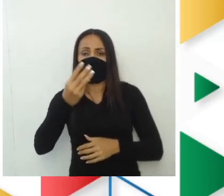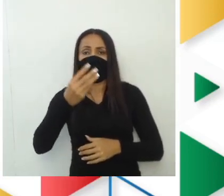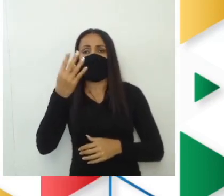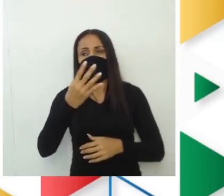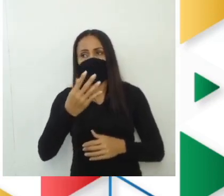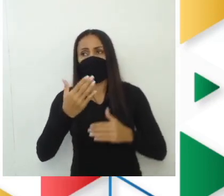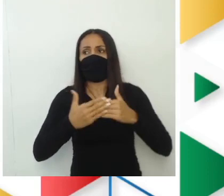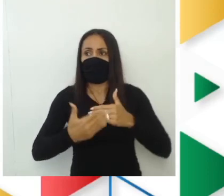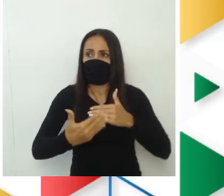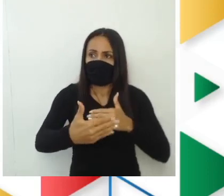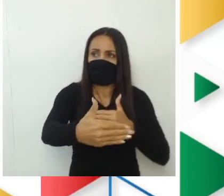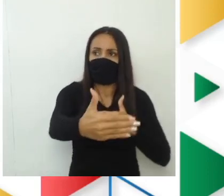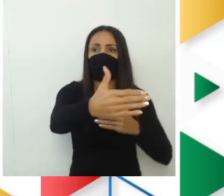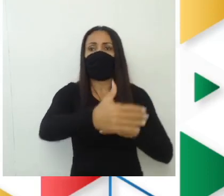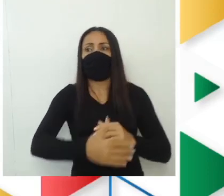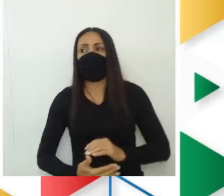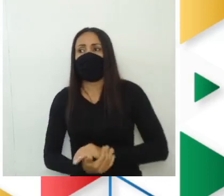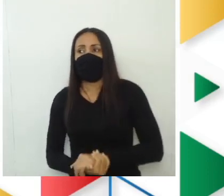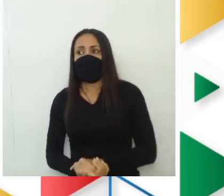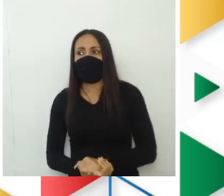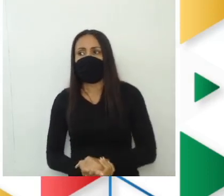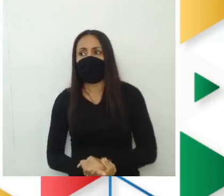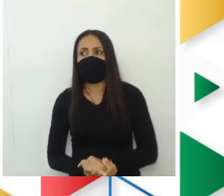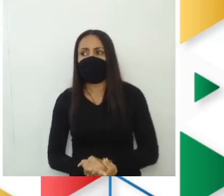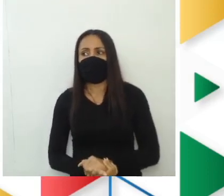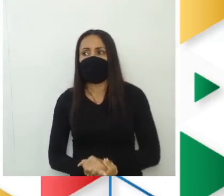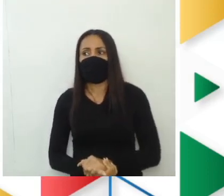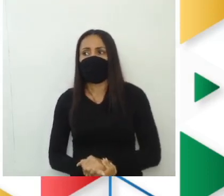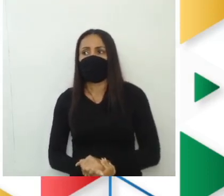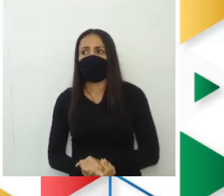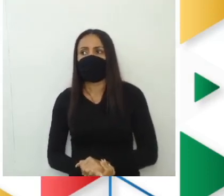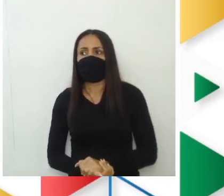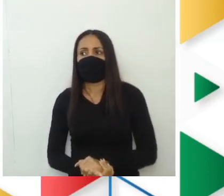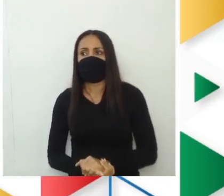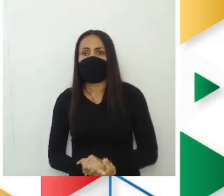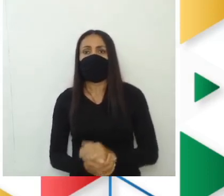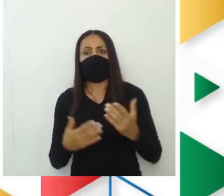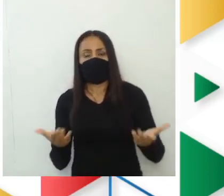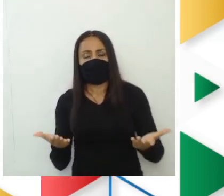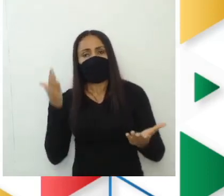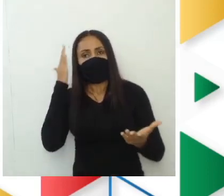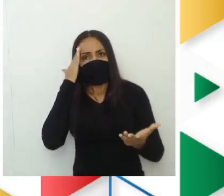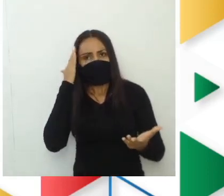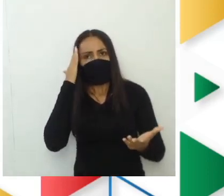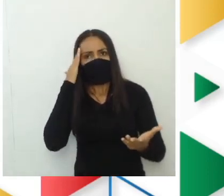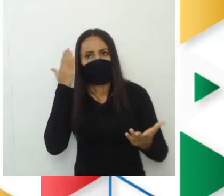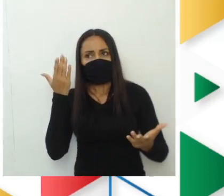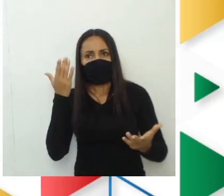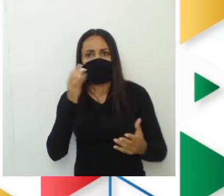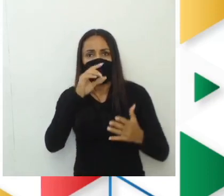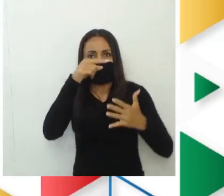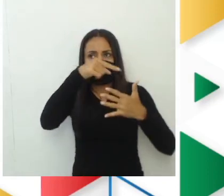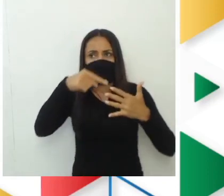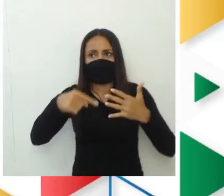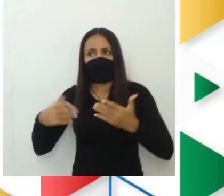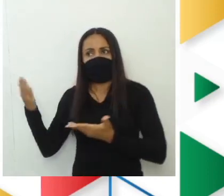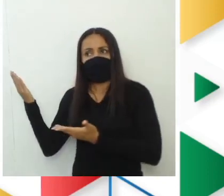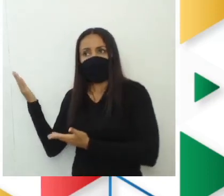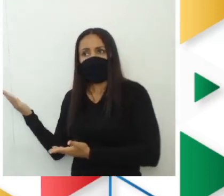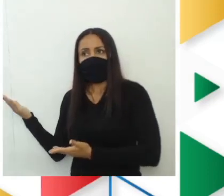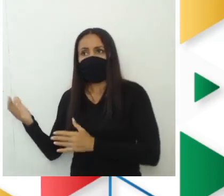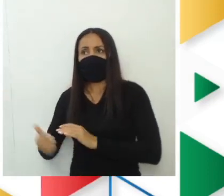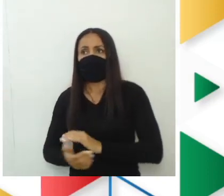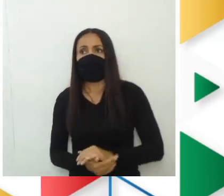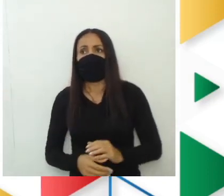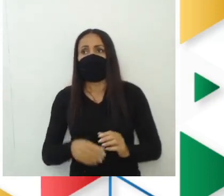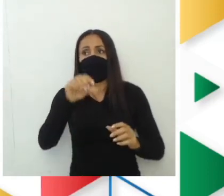nós já podemos dizer que isso é colocado por ordem. Fechou? Deu para entender cada um deles? Então vem comigo, ó,